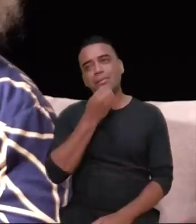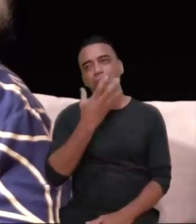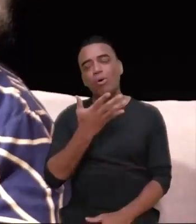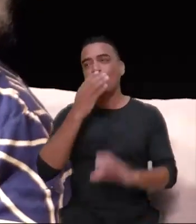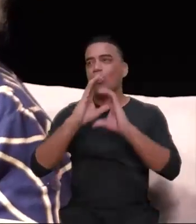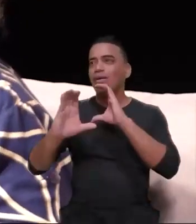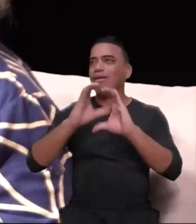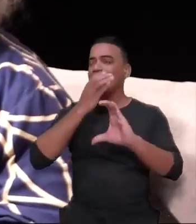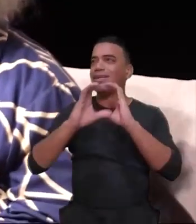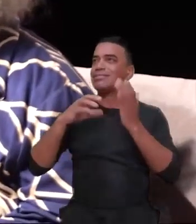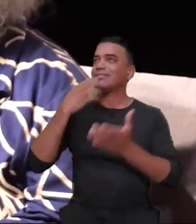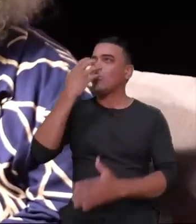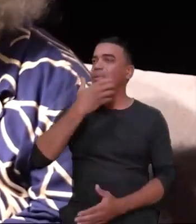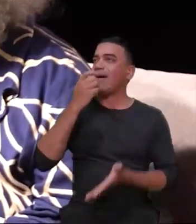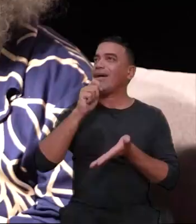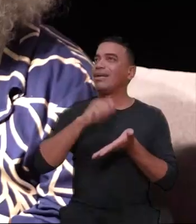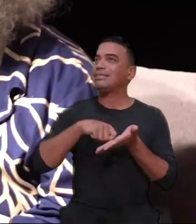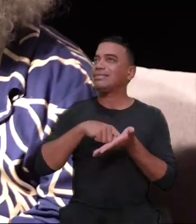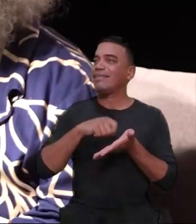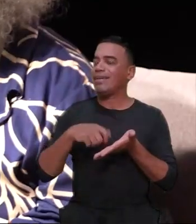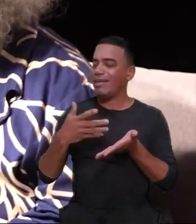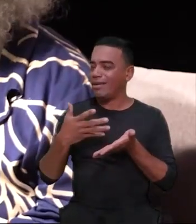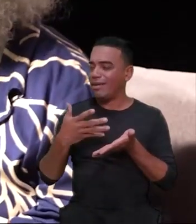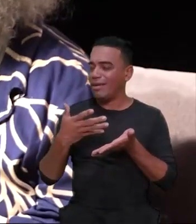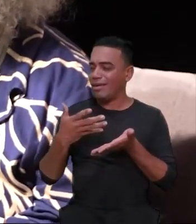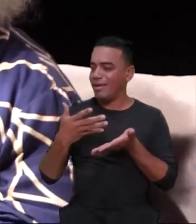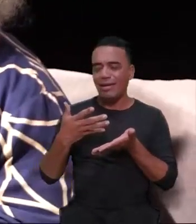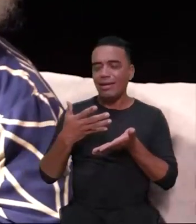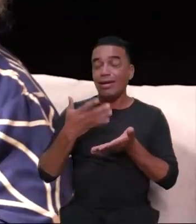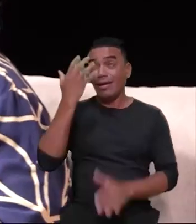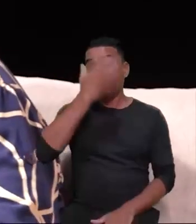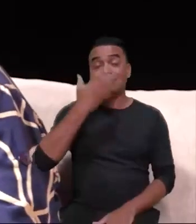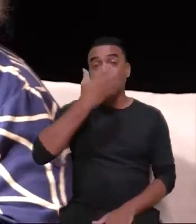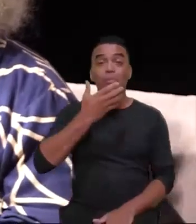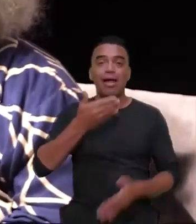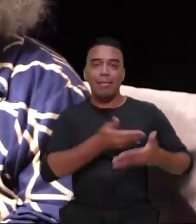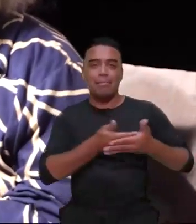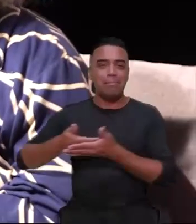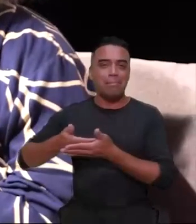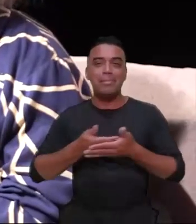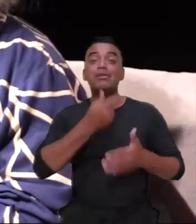Bom, canção para escrever, canção para Ninar Menino Grande,